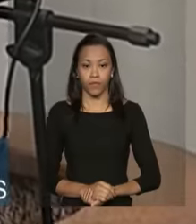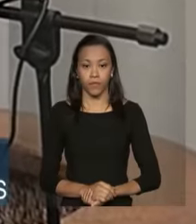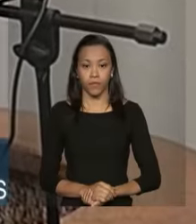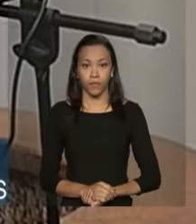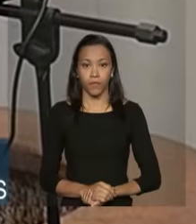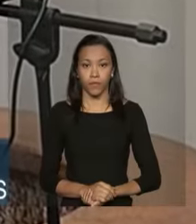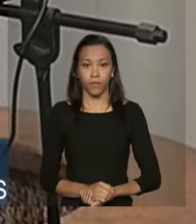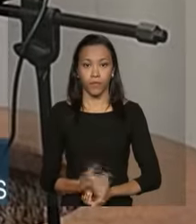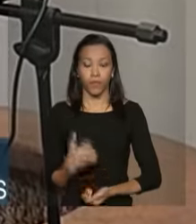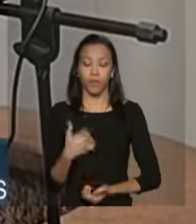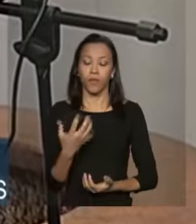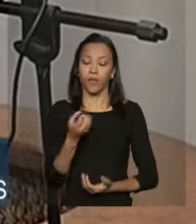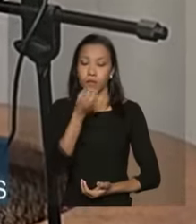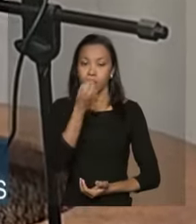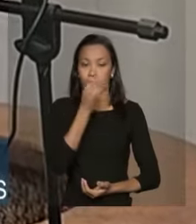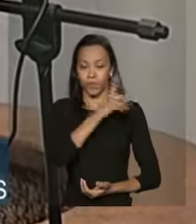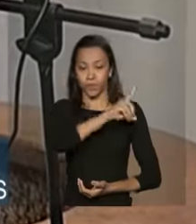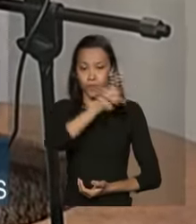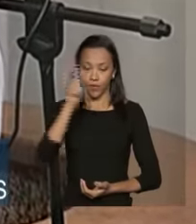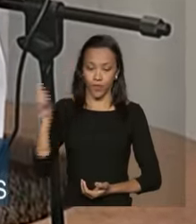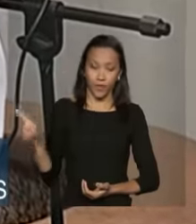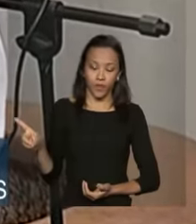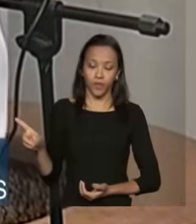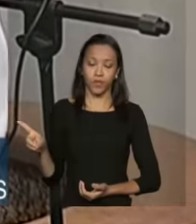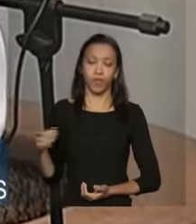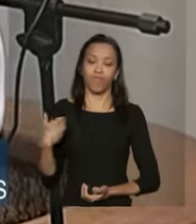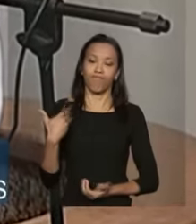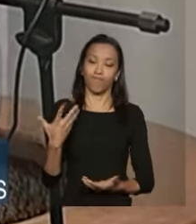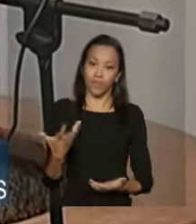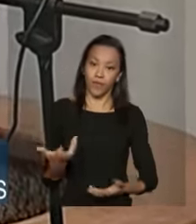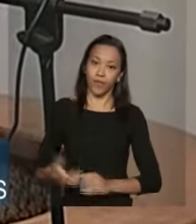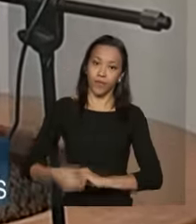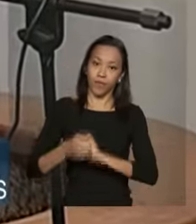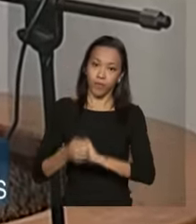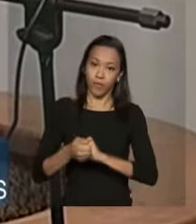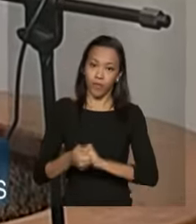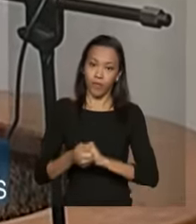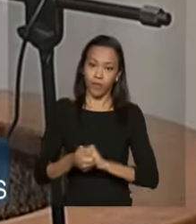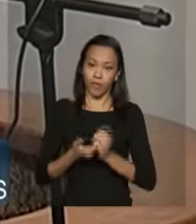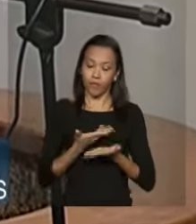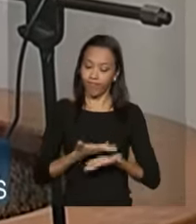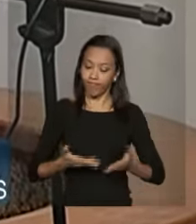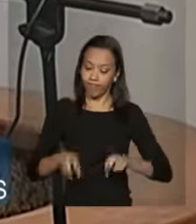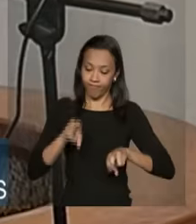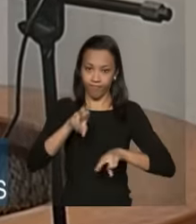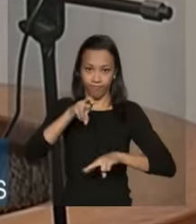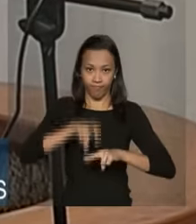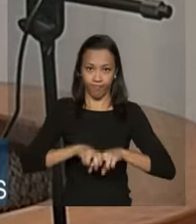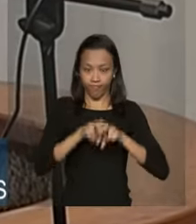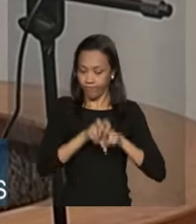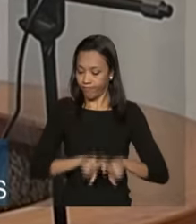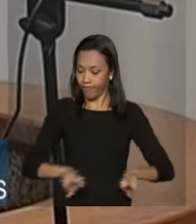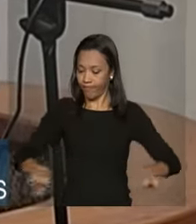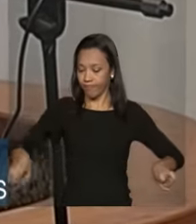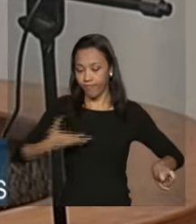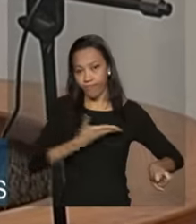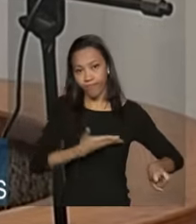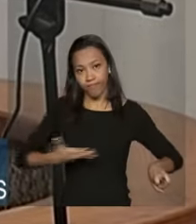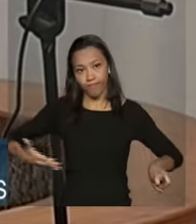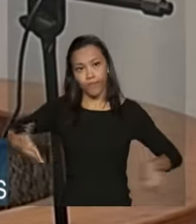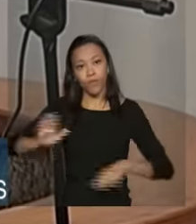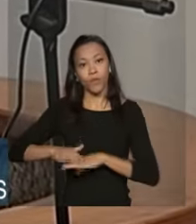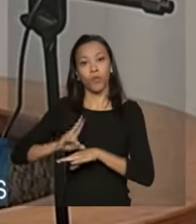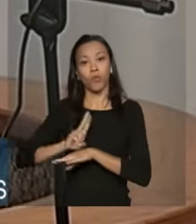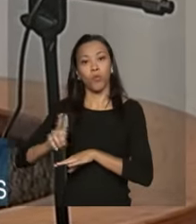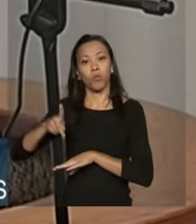quero Bom dia quero cumprimentar a mesa na pessoa do ministro PEP Vargas